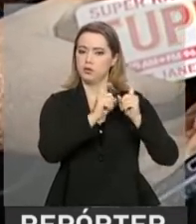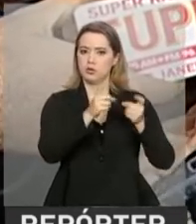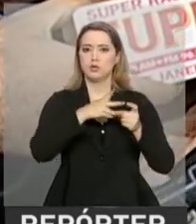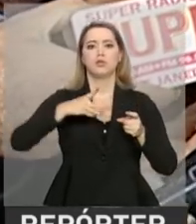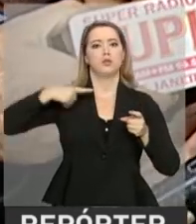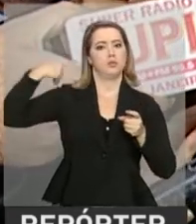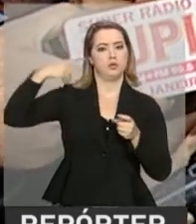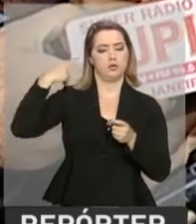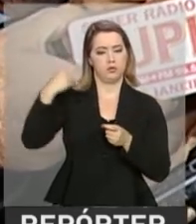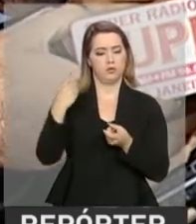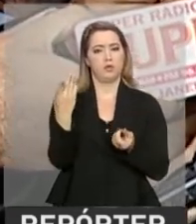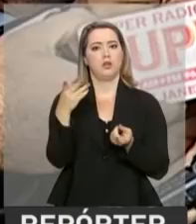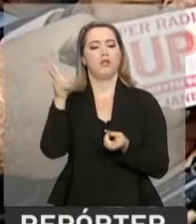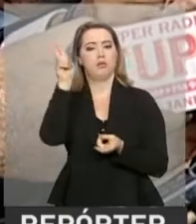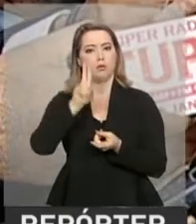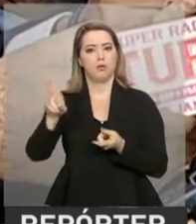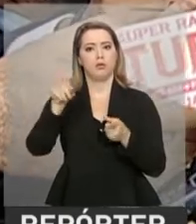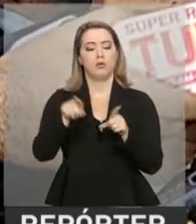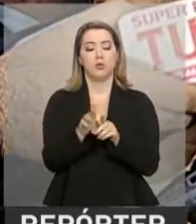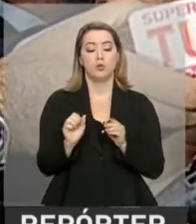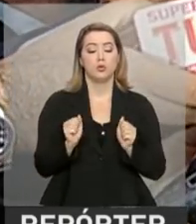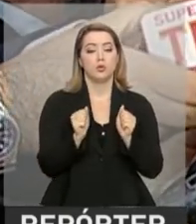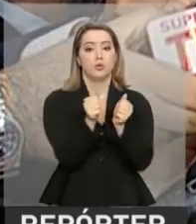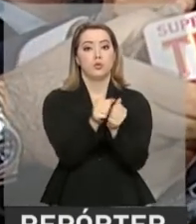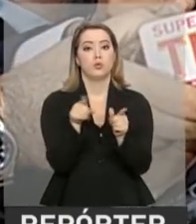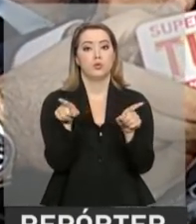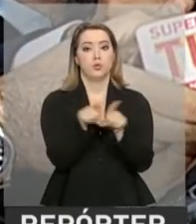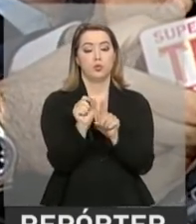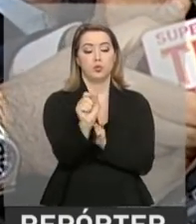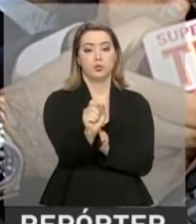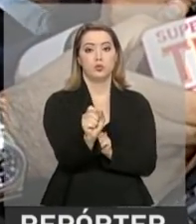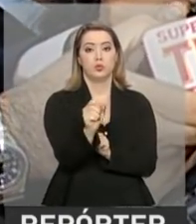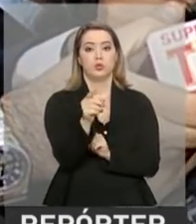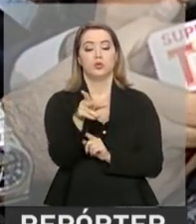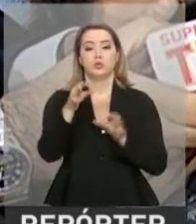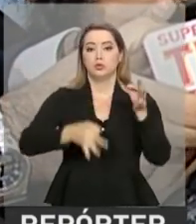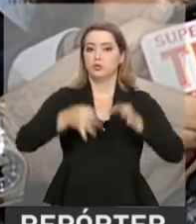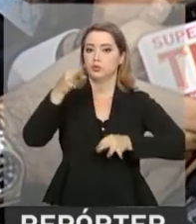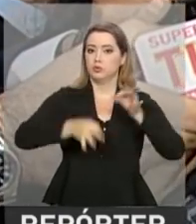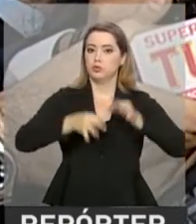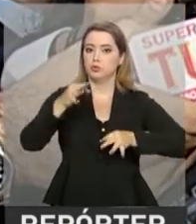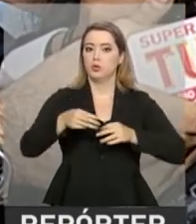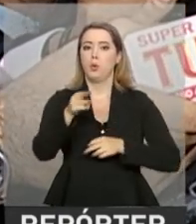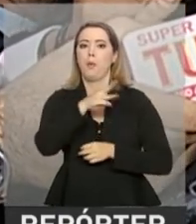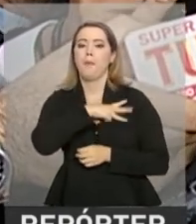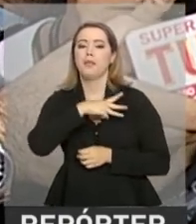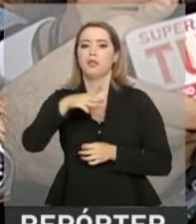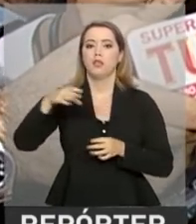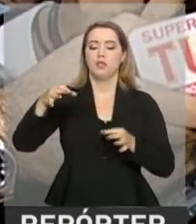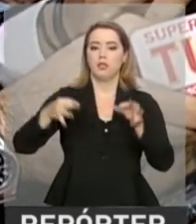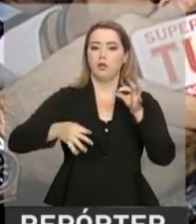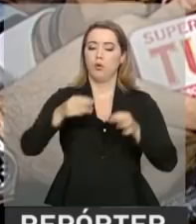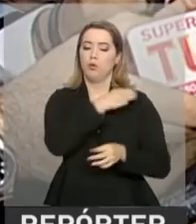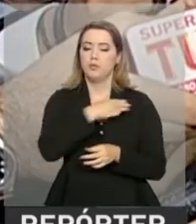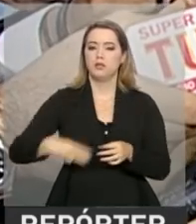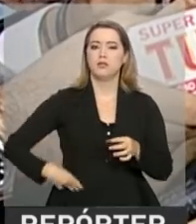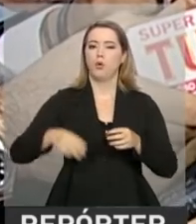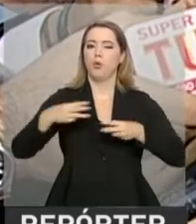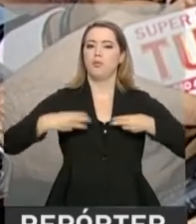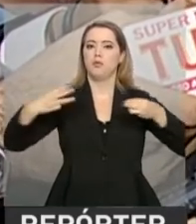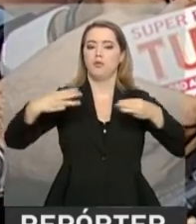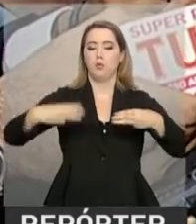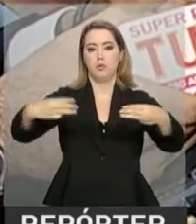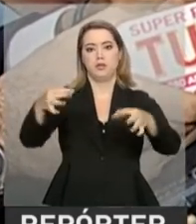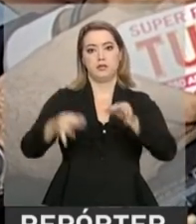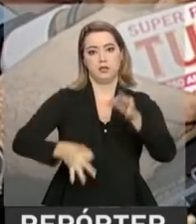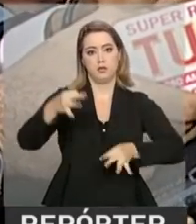Procurador-Geral da República, com a participação do Judiciário, do Ministério da Justiça, da Defesa,